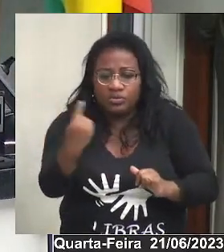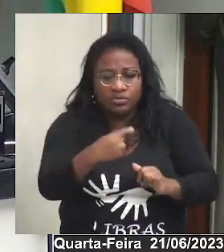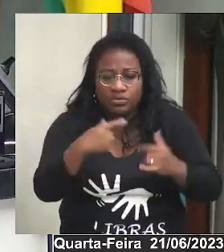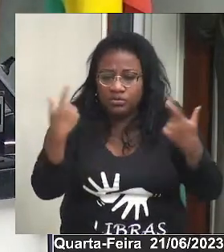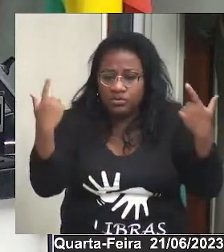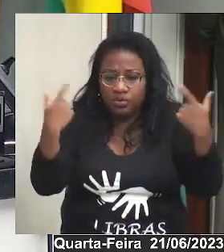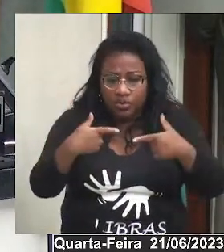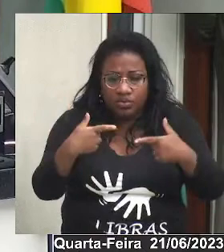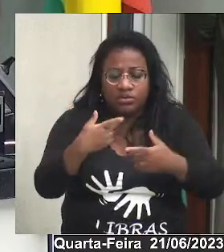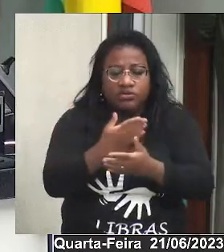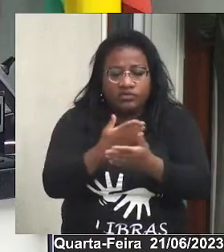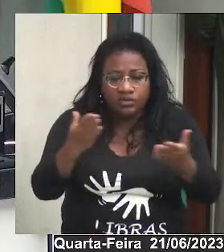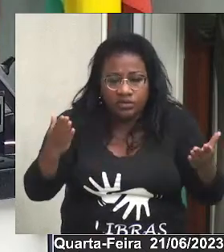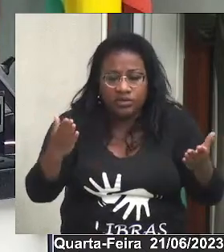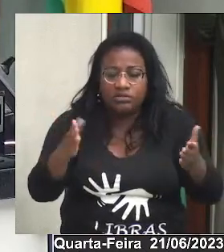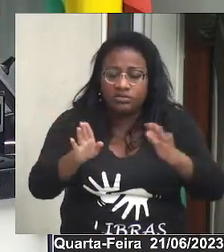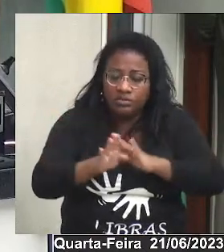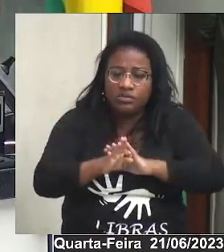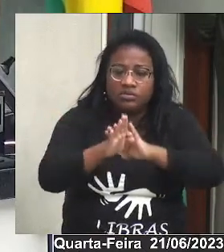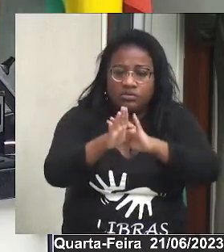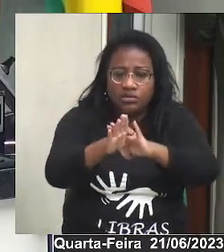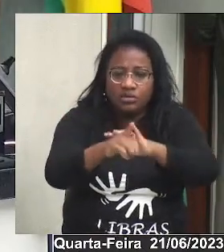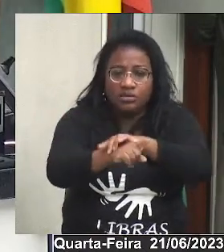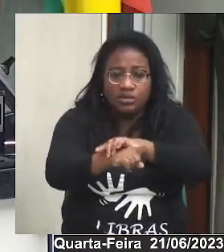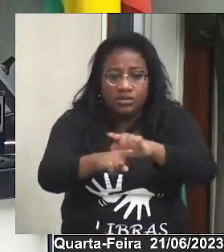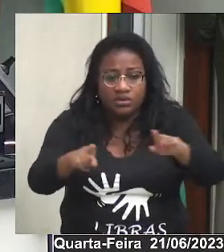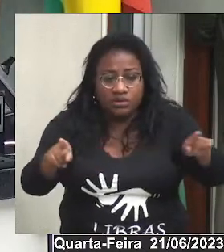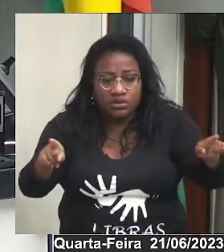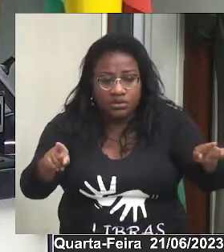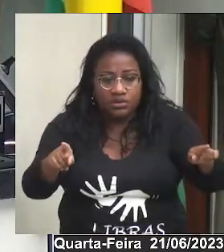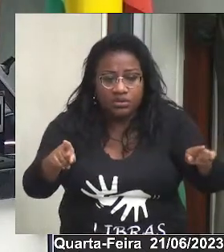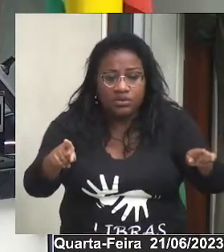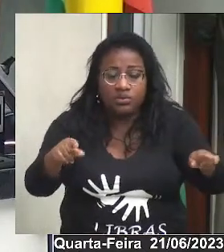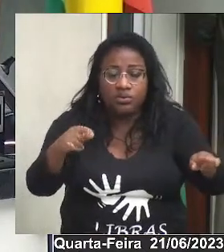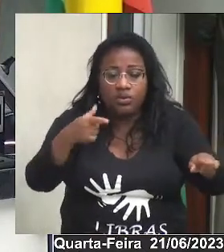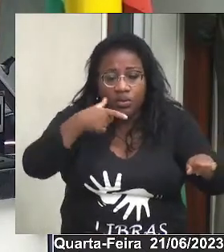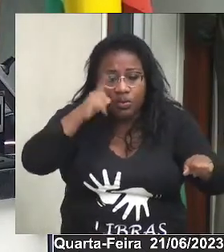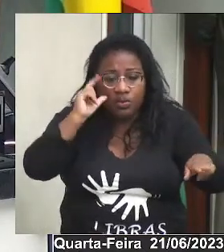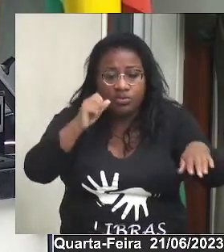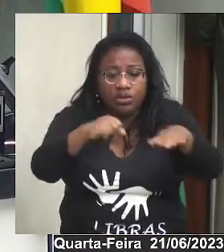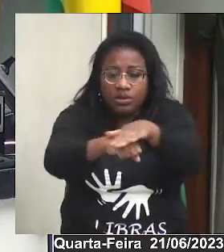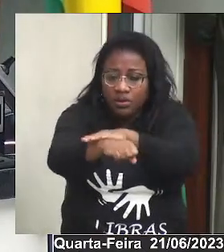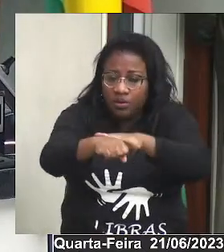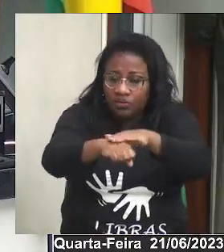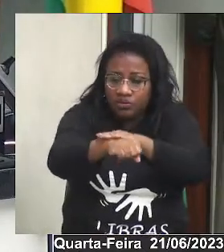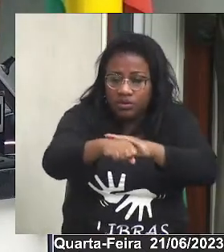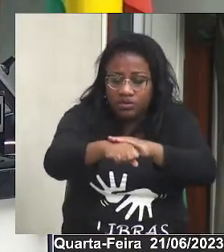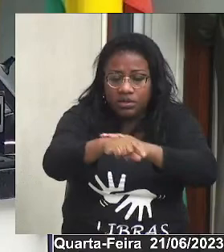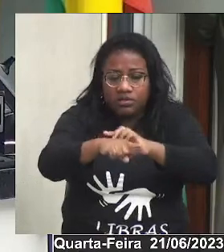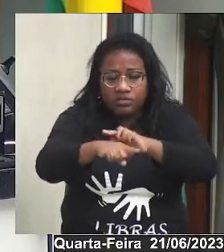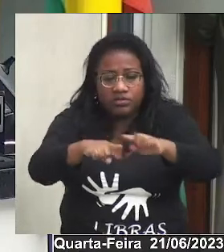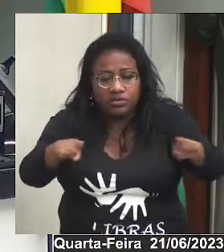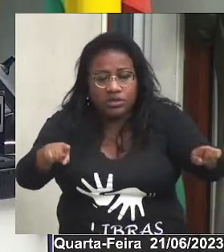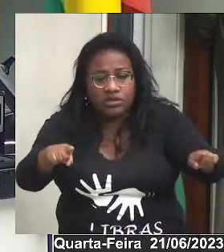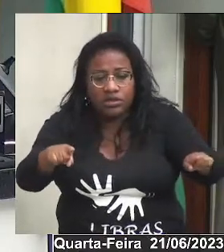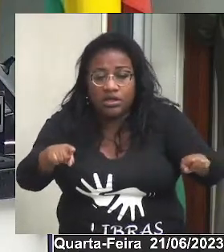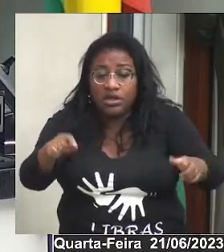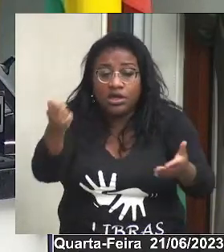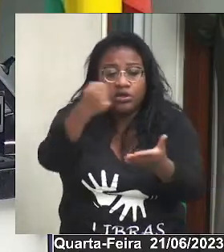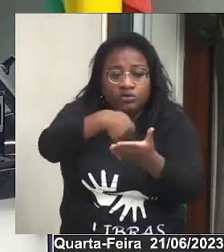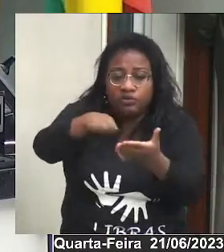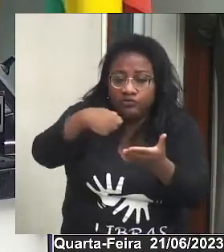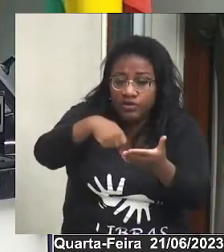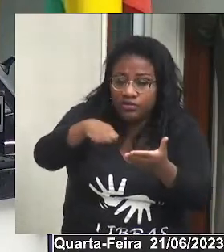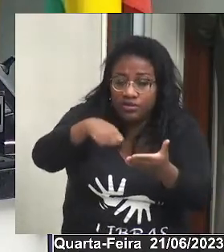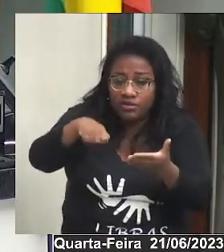aqui, estamos contra vocês. Estamos sim a favor de vocês. Quando eu conversei com muitos que estão aqui, eu dei a minha palavra. E minha palavra é mantida. Eu